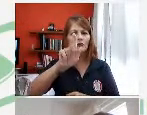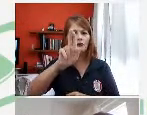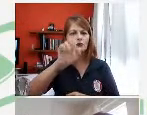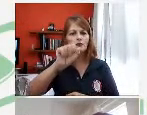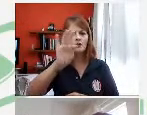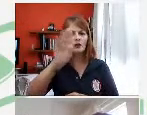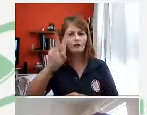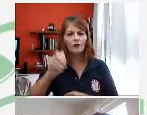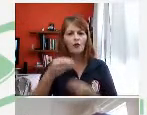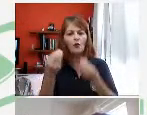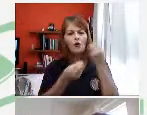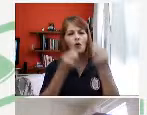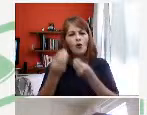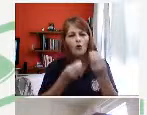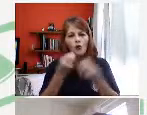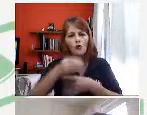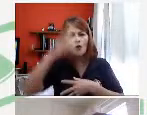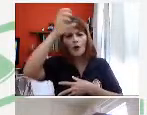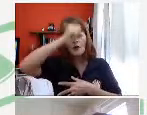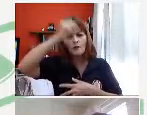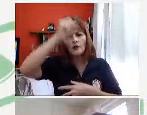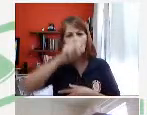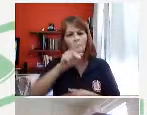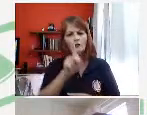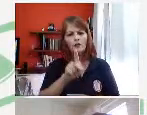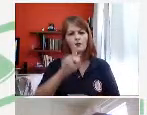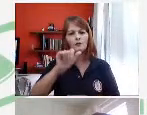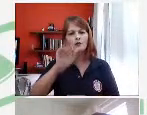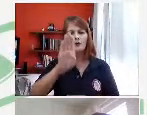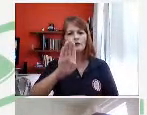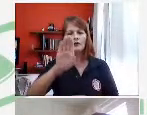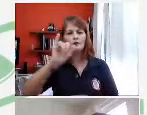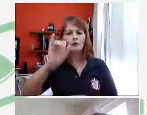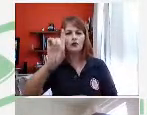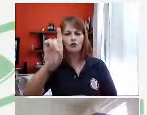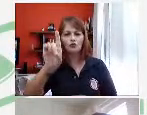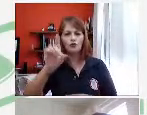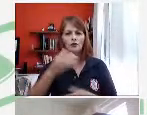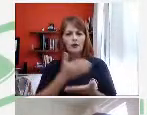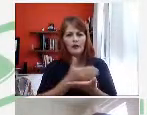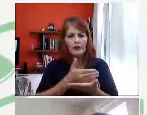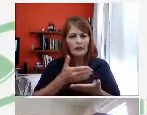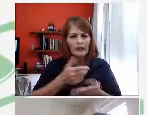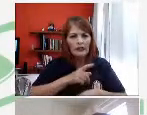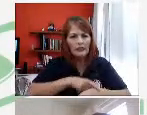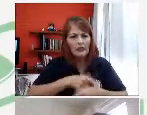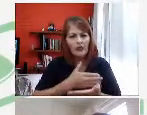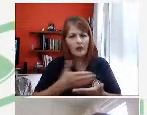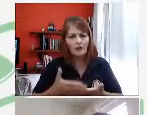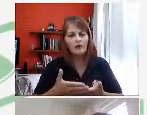os aprendizados no PIBID, nesse período de ensino remoto?